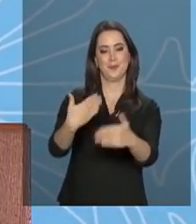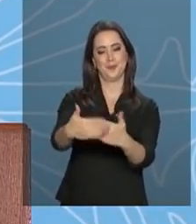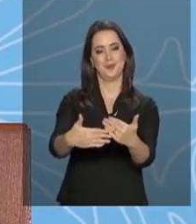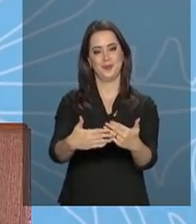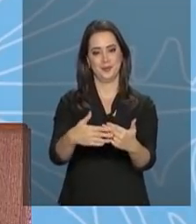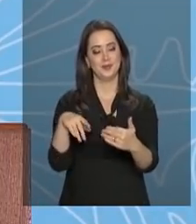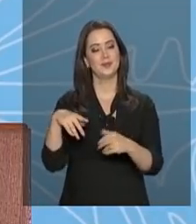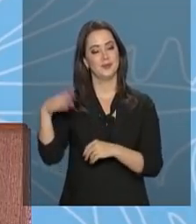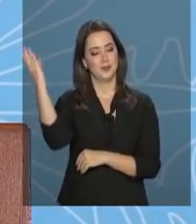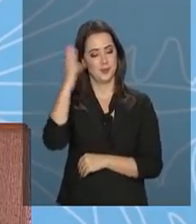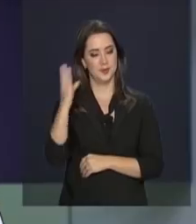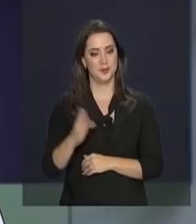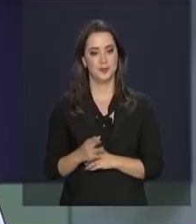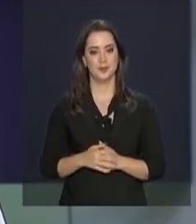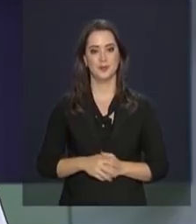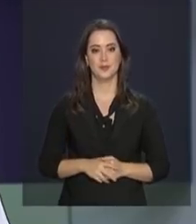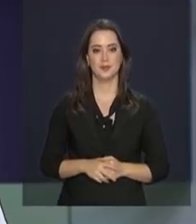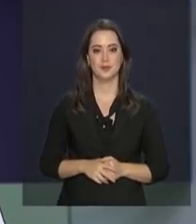brasileiro